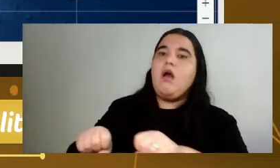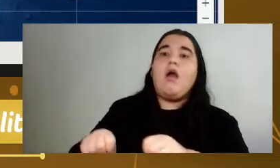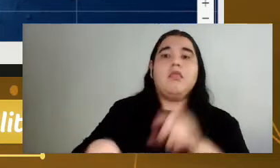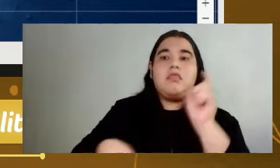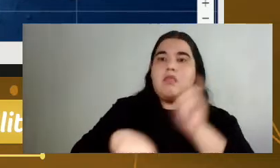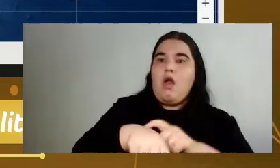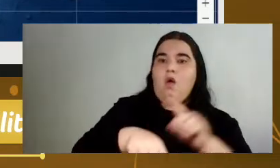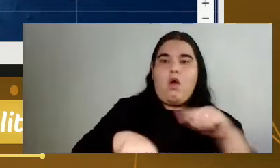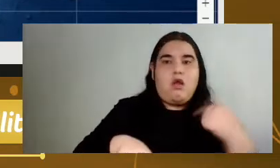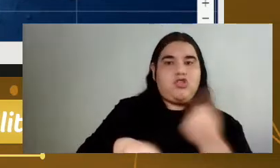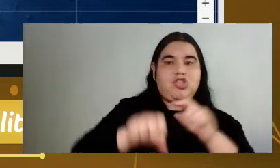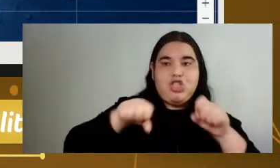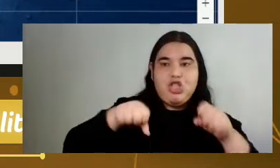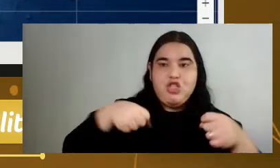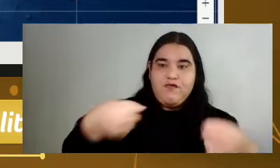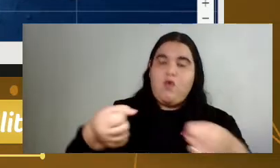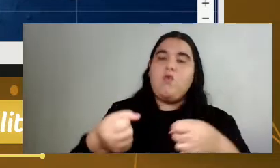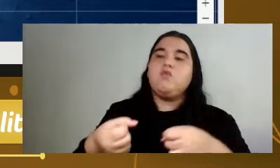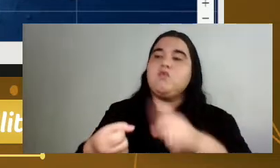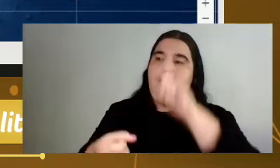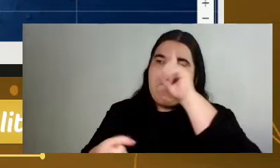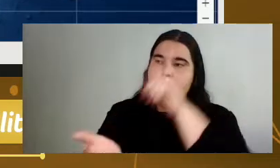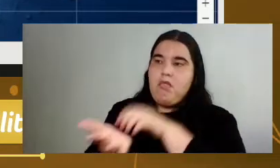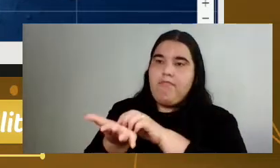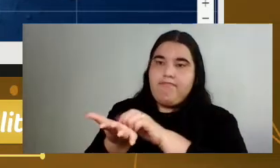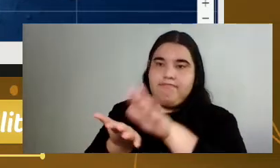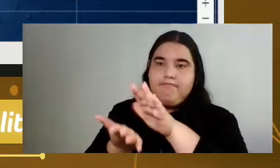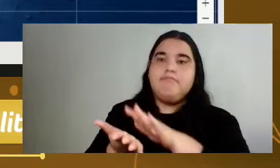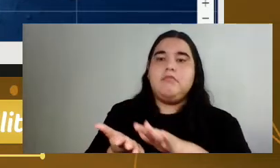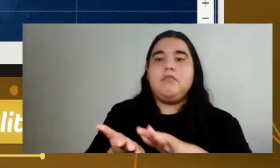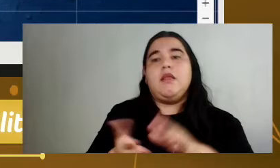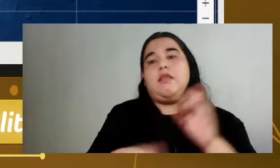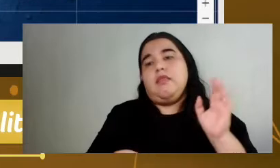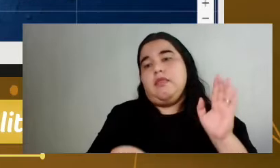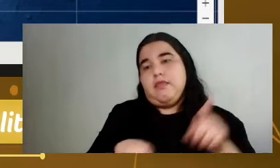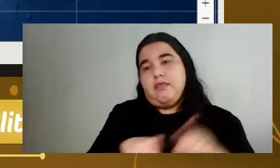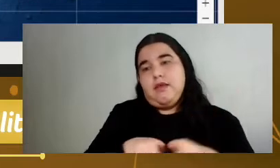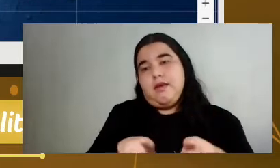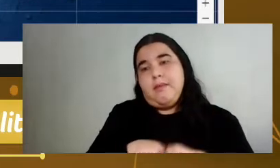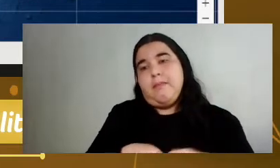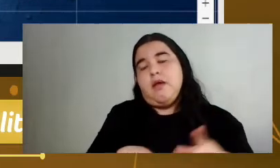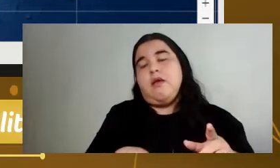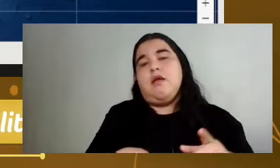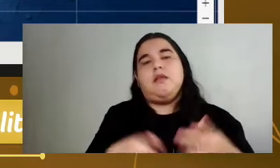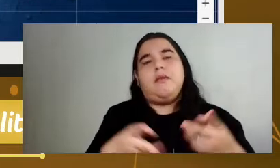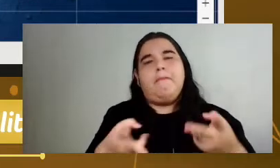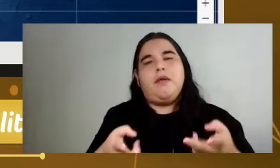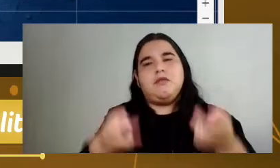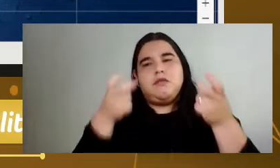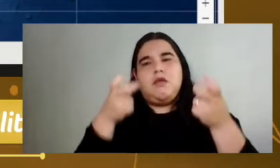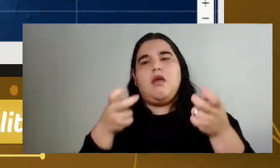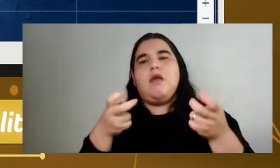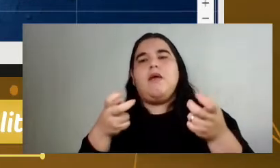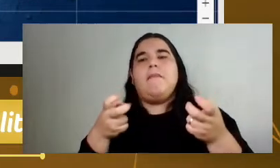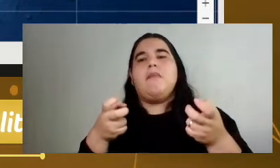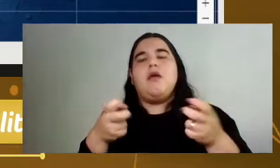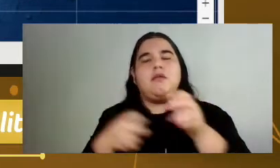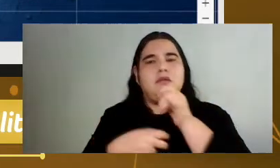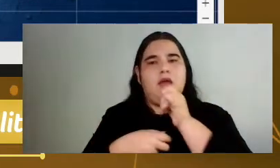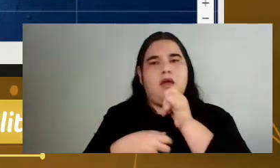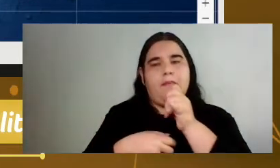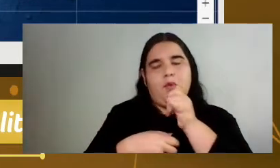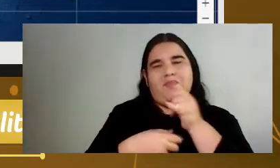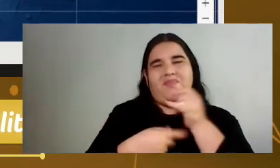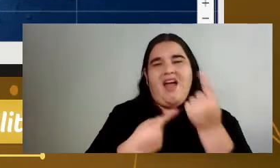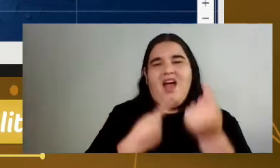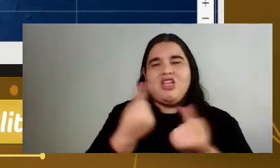essa estatística também. Tem as questões que são improcedentes, que a gente é identificado por imagem, e a imagem nem sempre capta